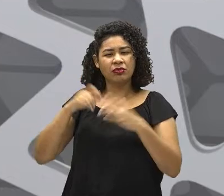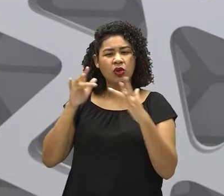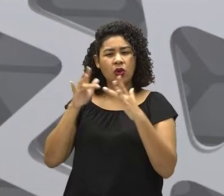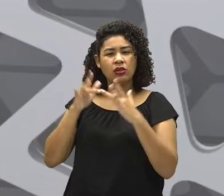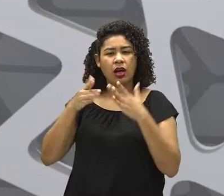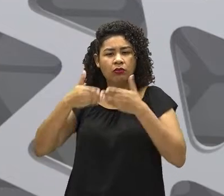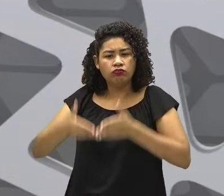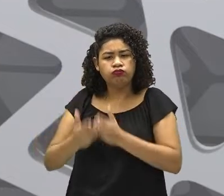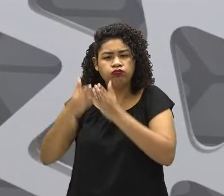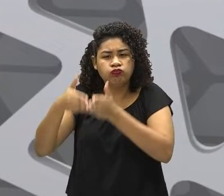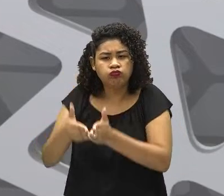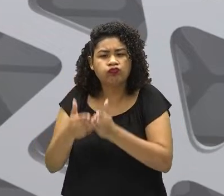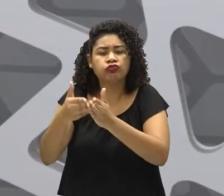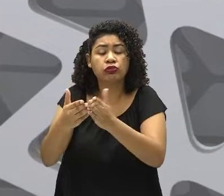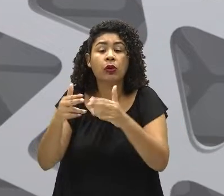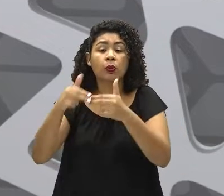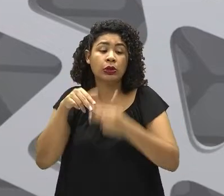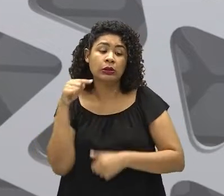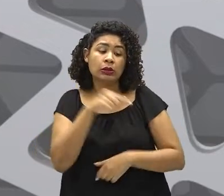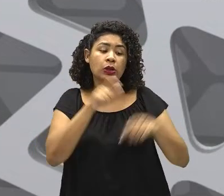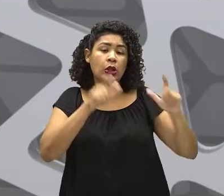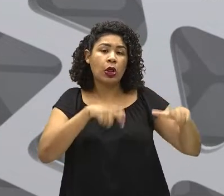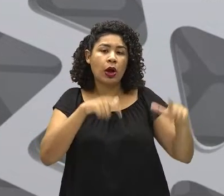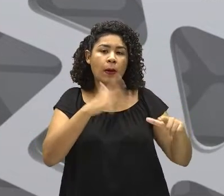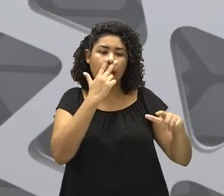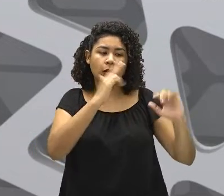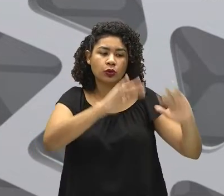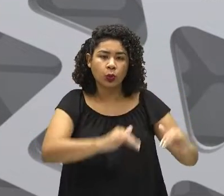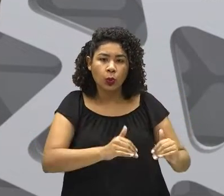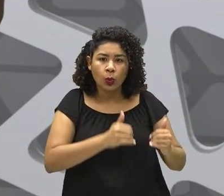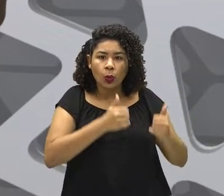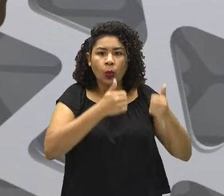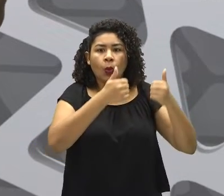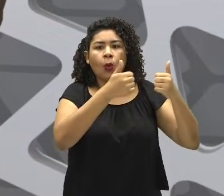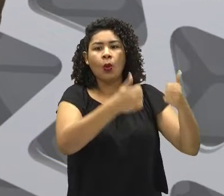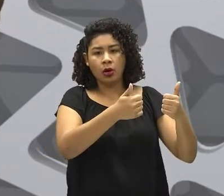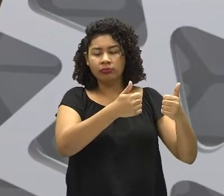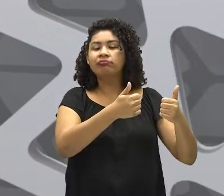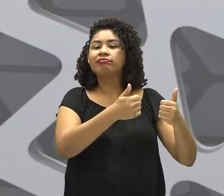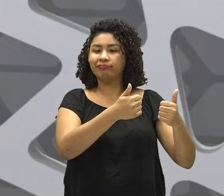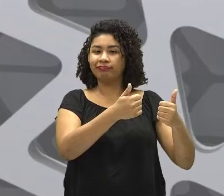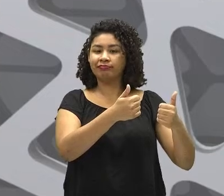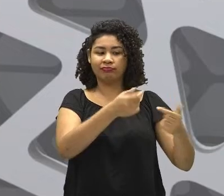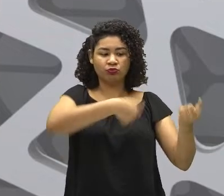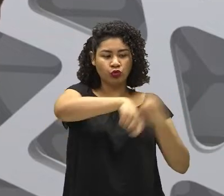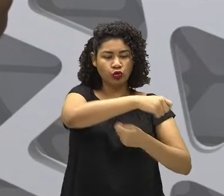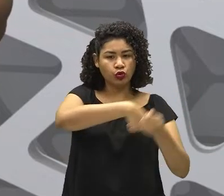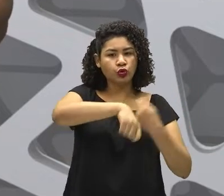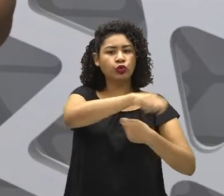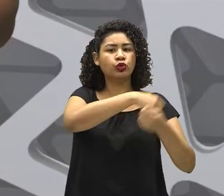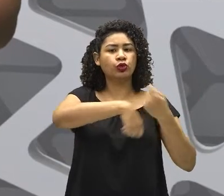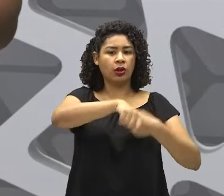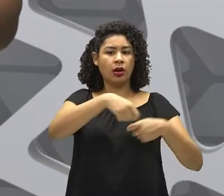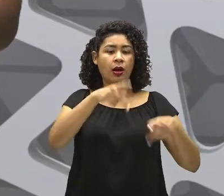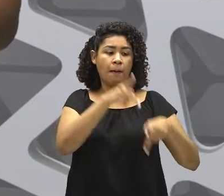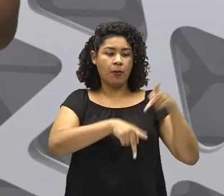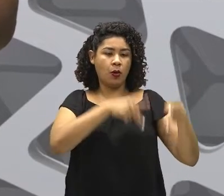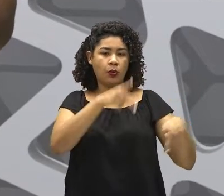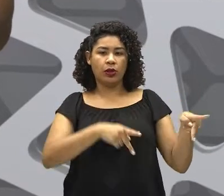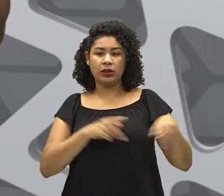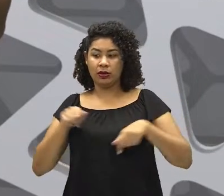também a passar por um processo de revigoramento desse comércio e, claro, o aumento dessa sua